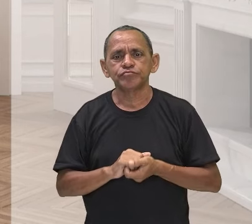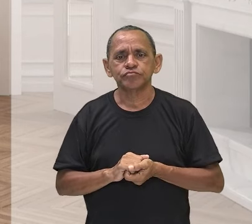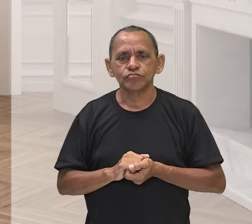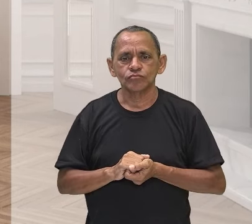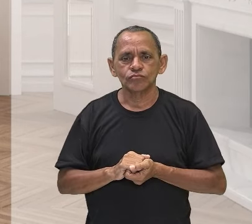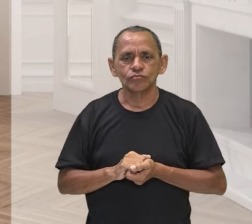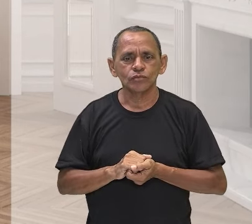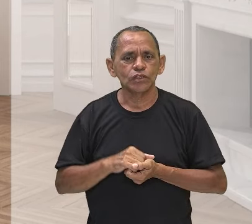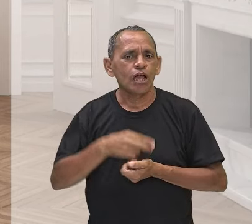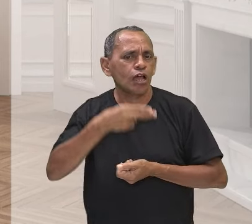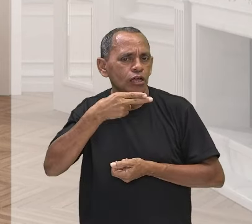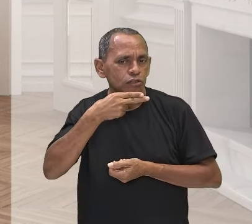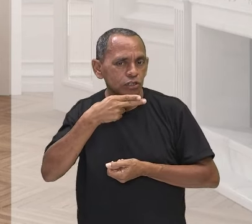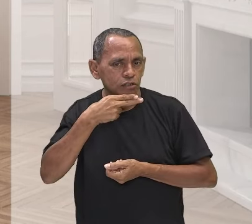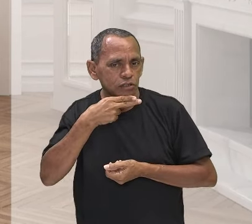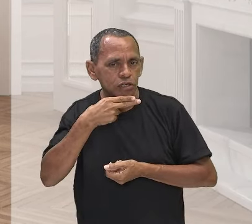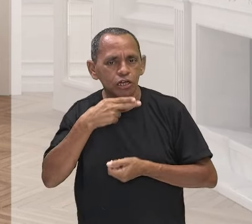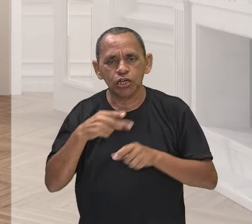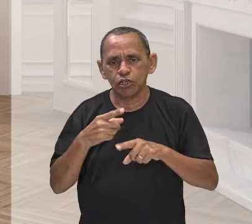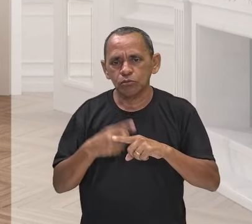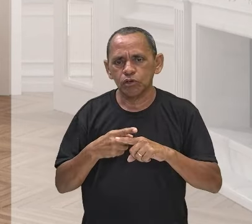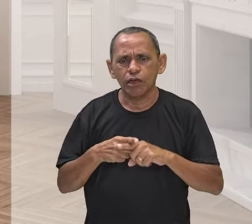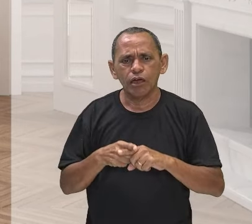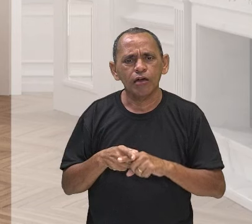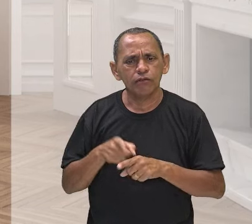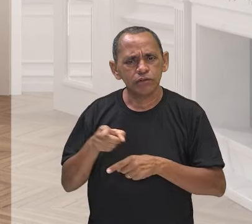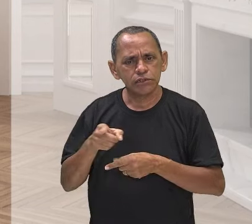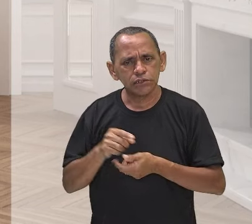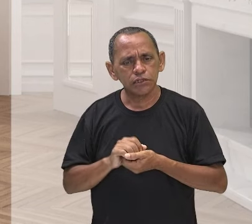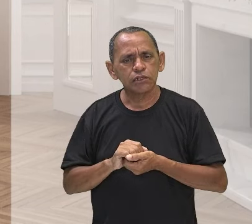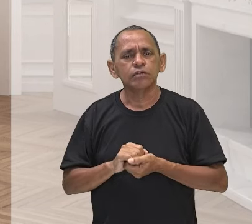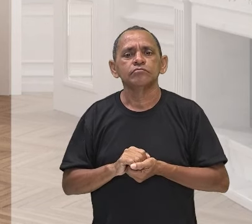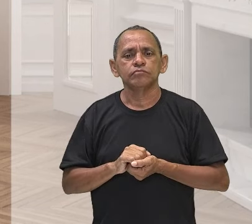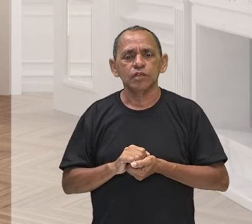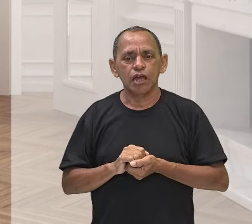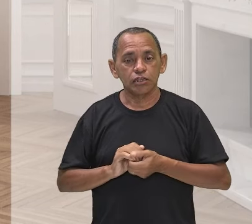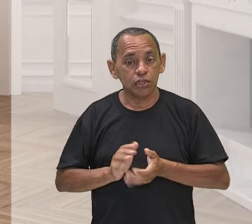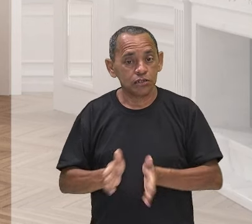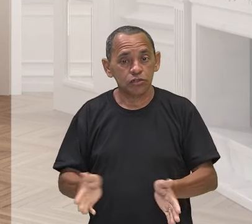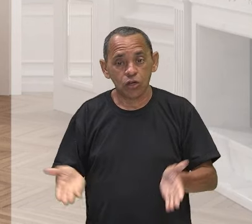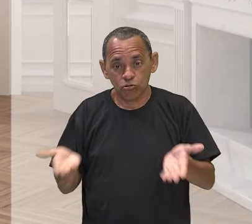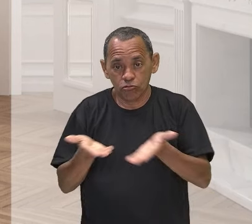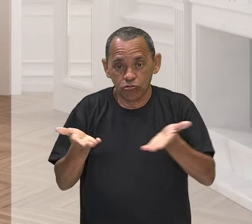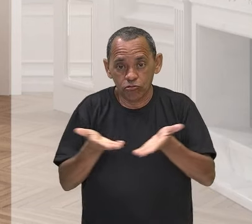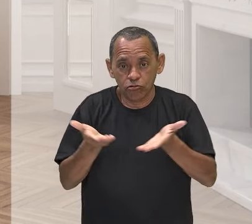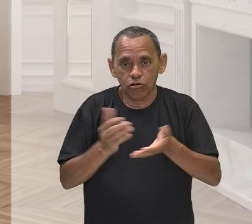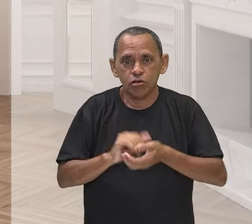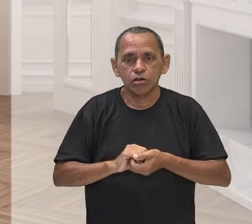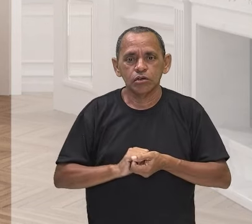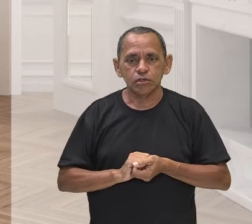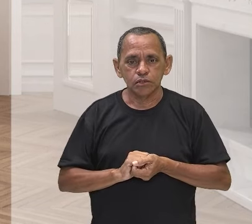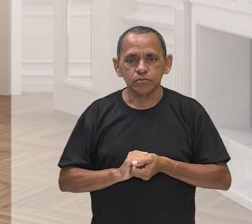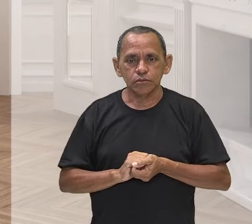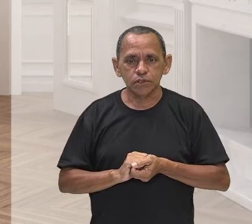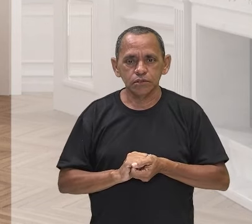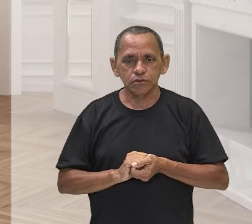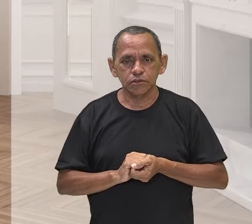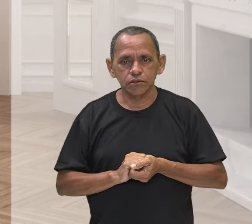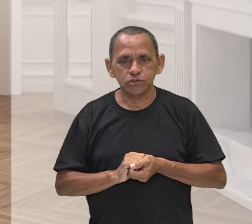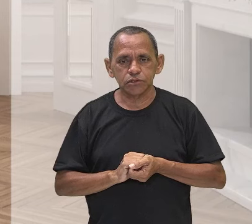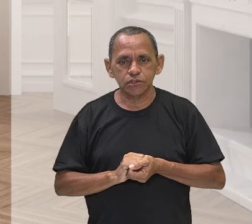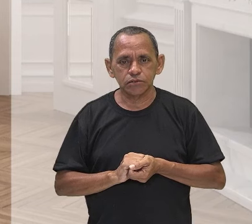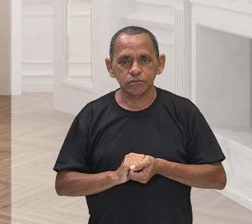encanto, tu acabas de nascer e eu tenho vivido tanto que estou farta de viver. Os